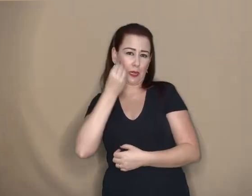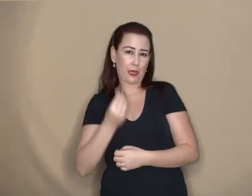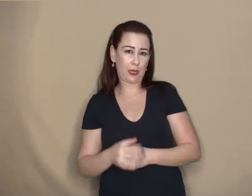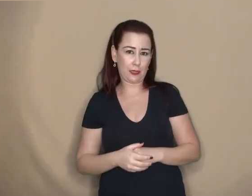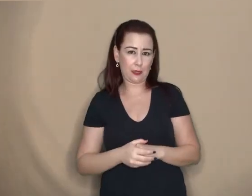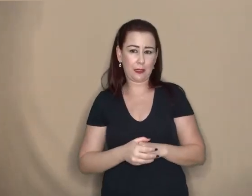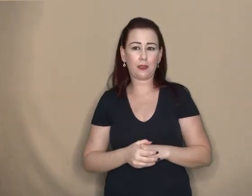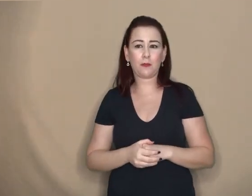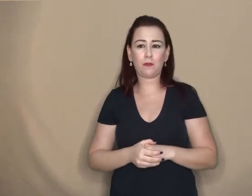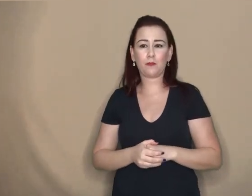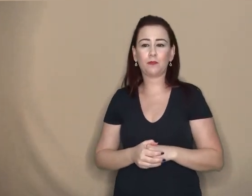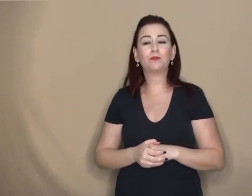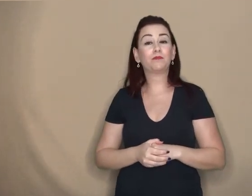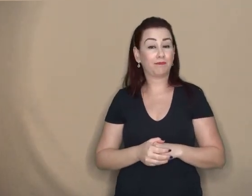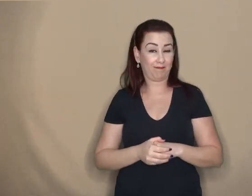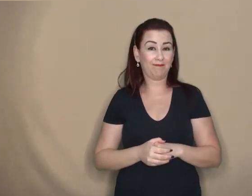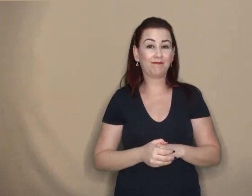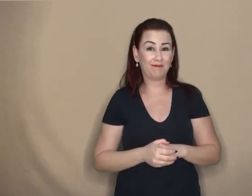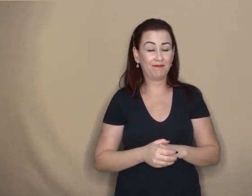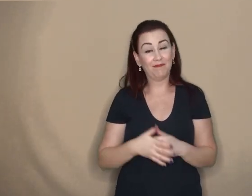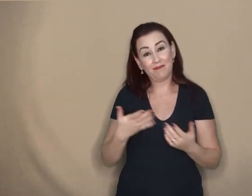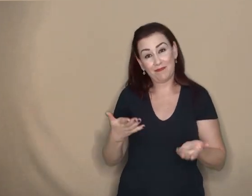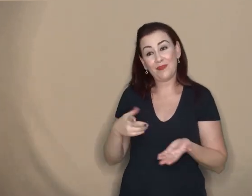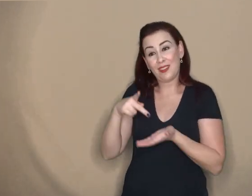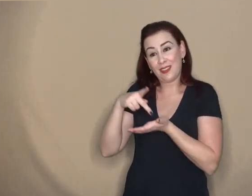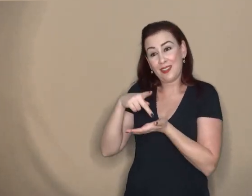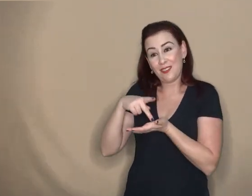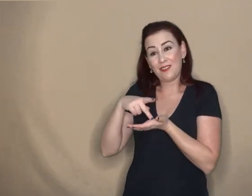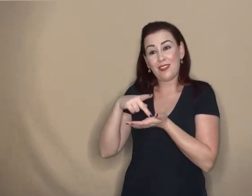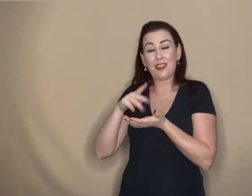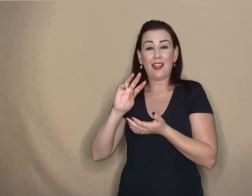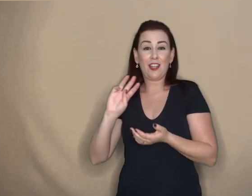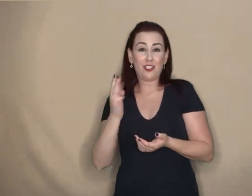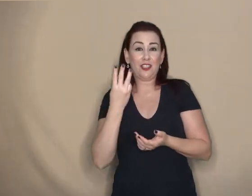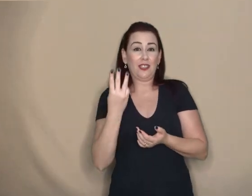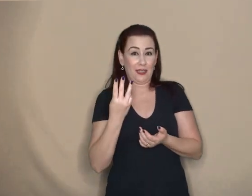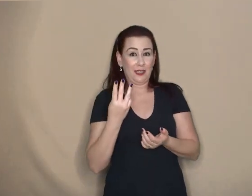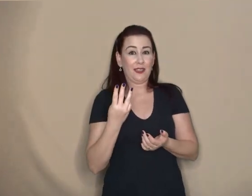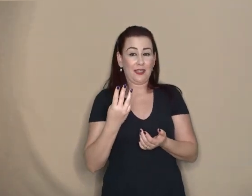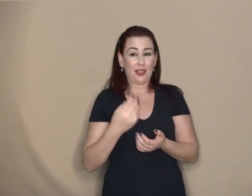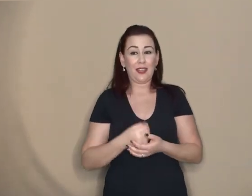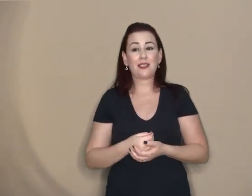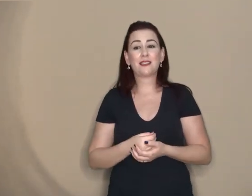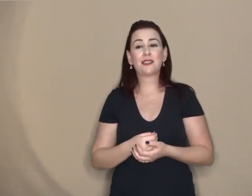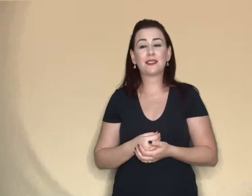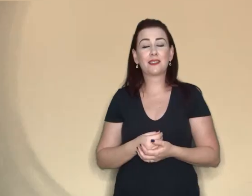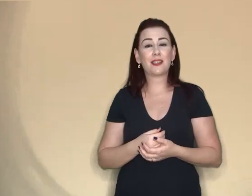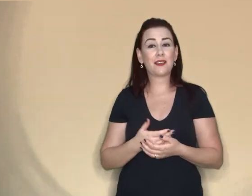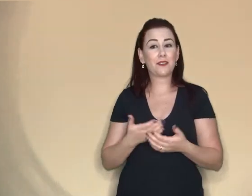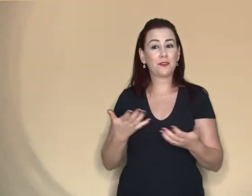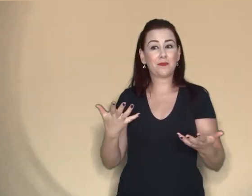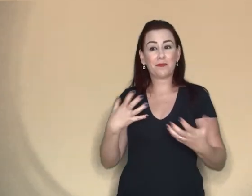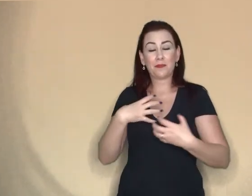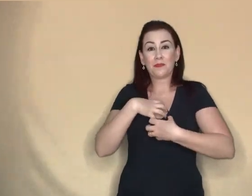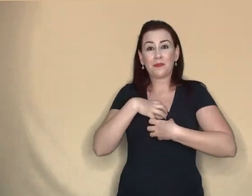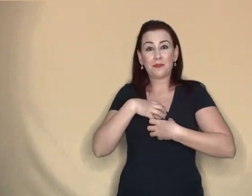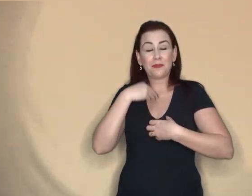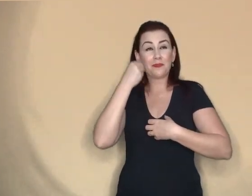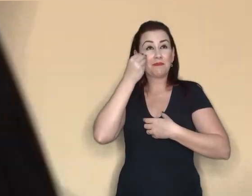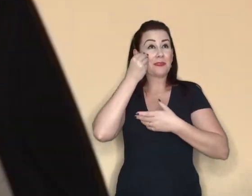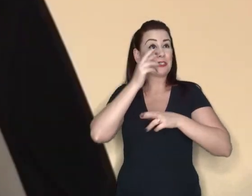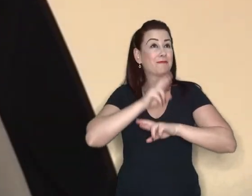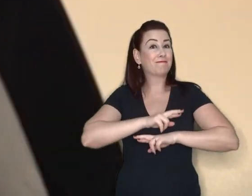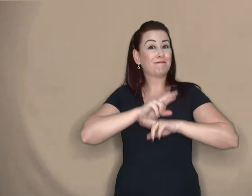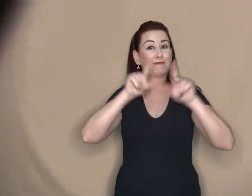experiência. Unir essas três, na verdade, as três profissões, foi